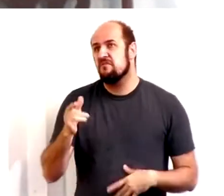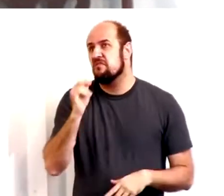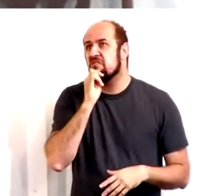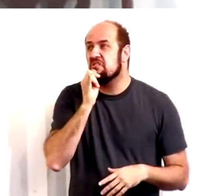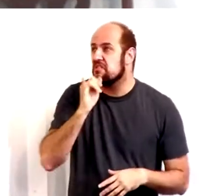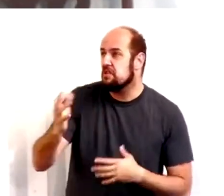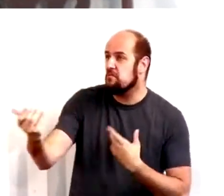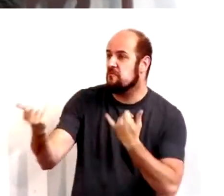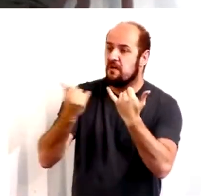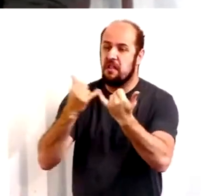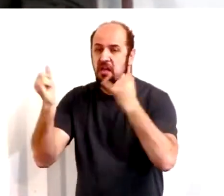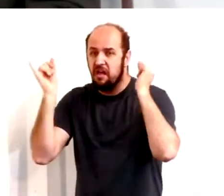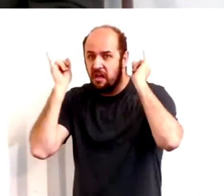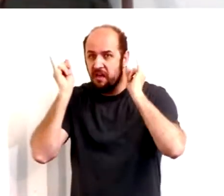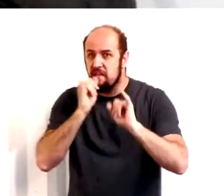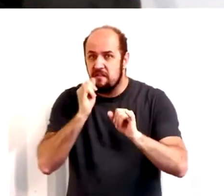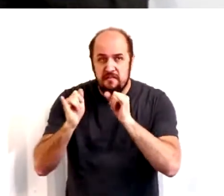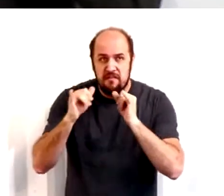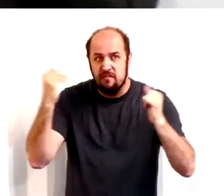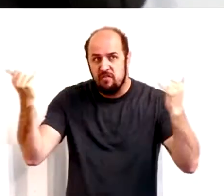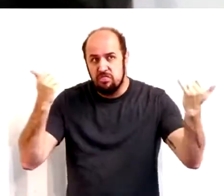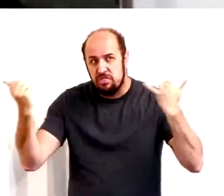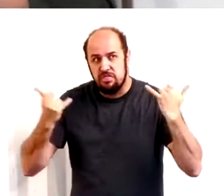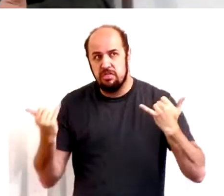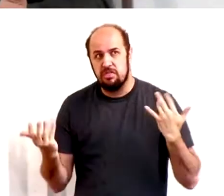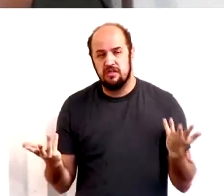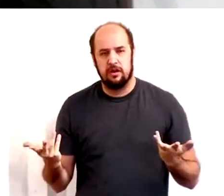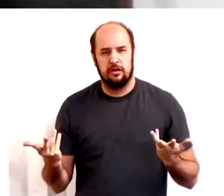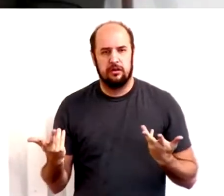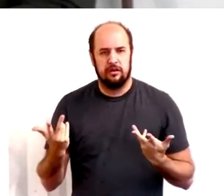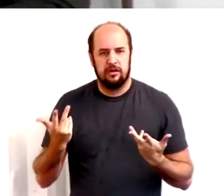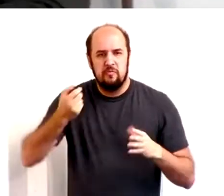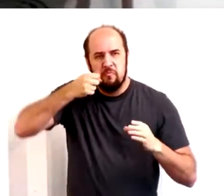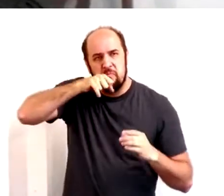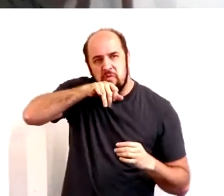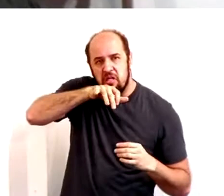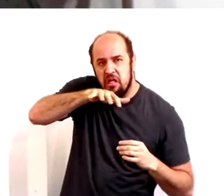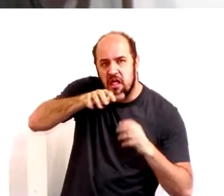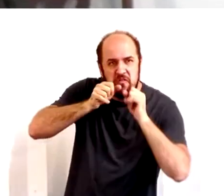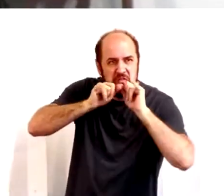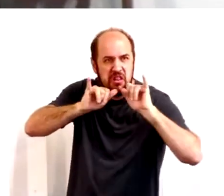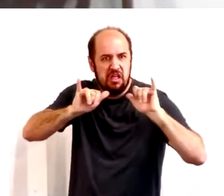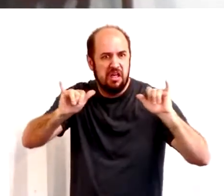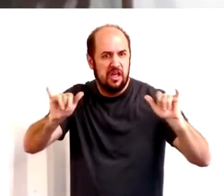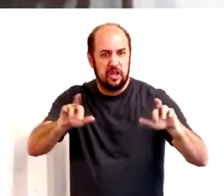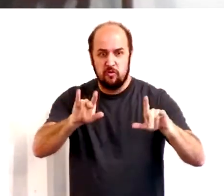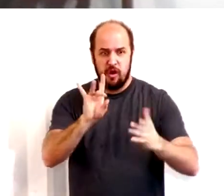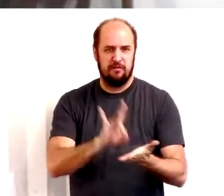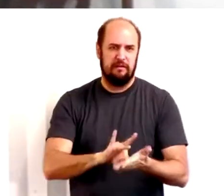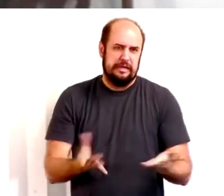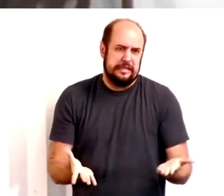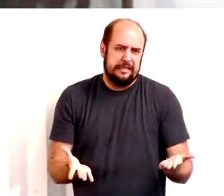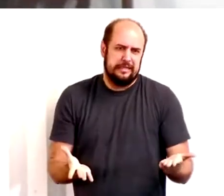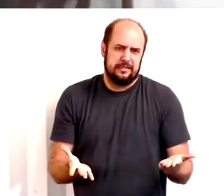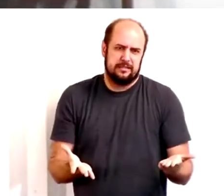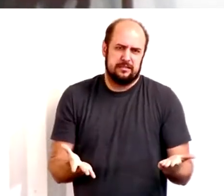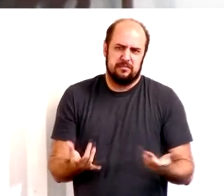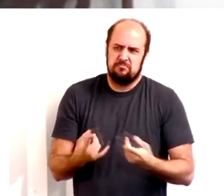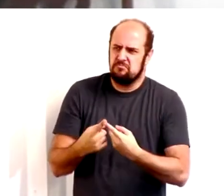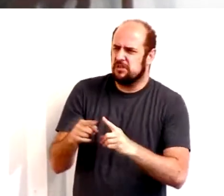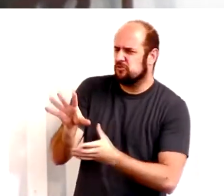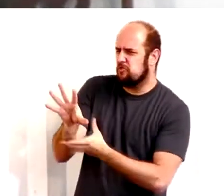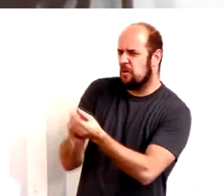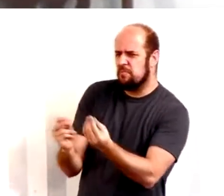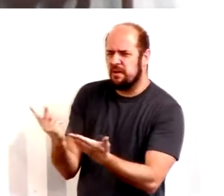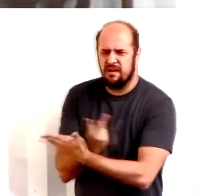modelos referenciais, e por isso você passa a replicar isso como uma verdade quase que absoluta para você. E